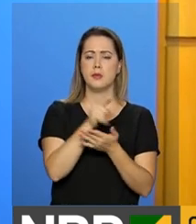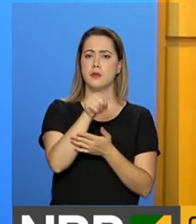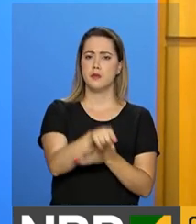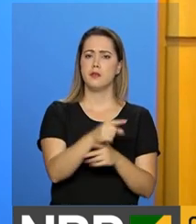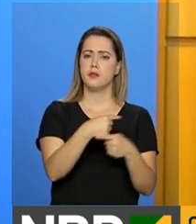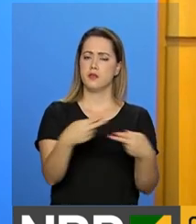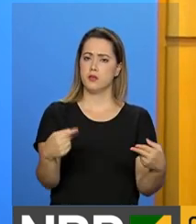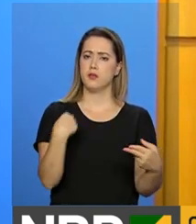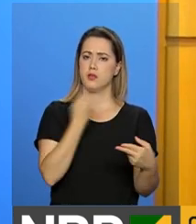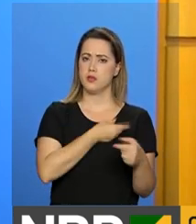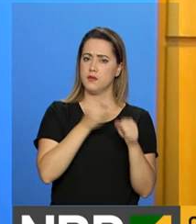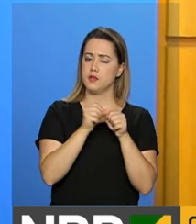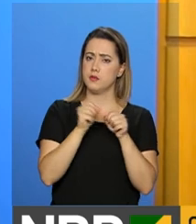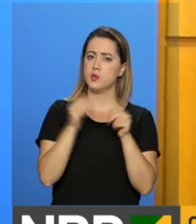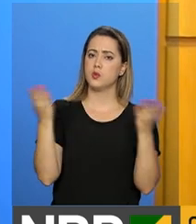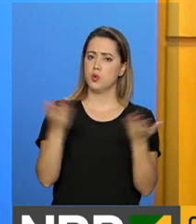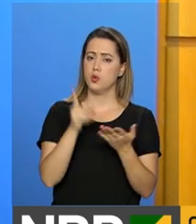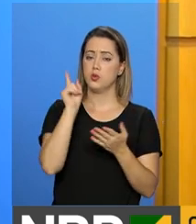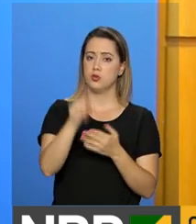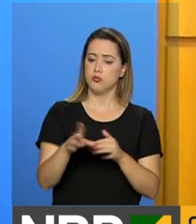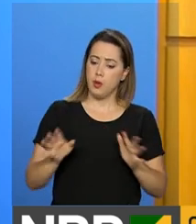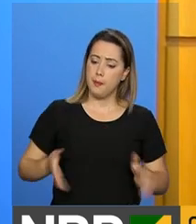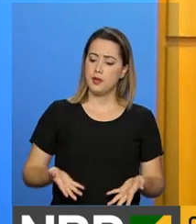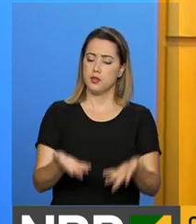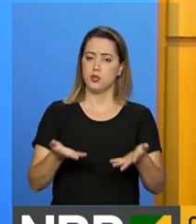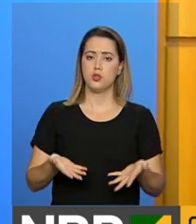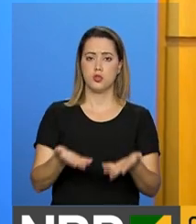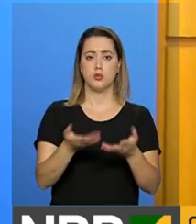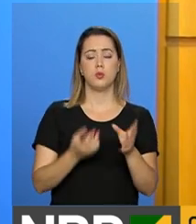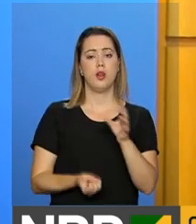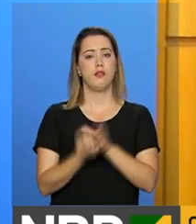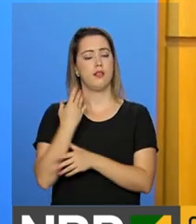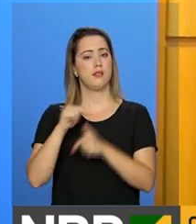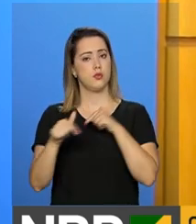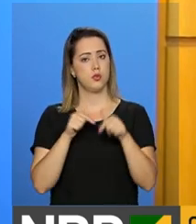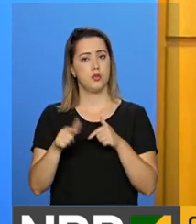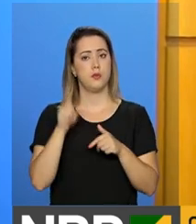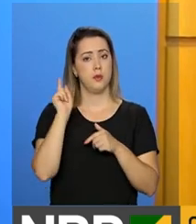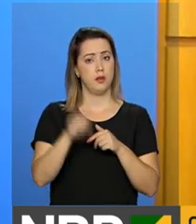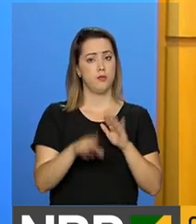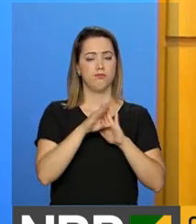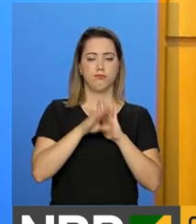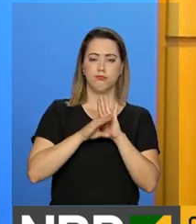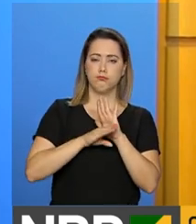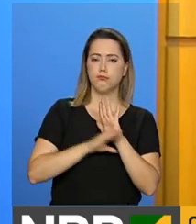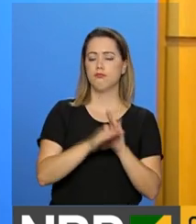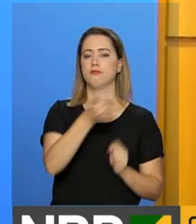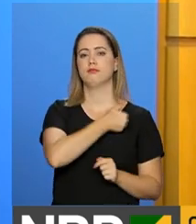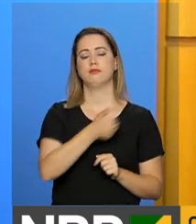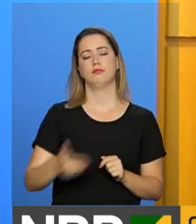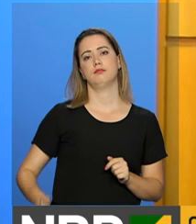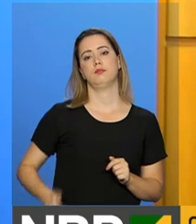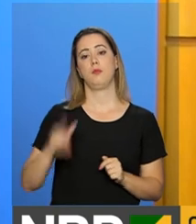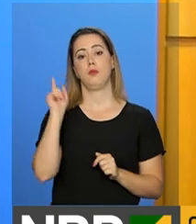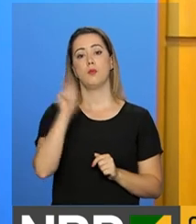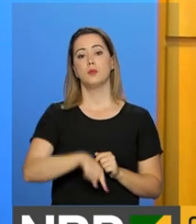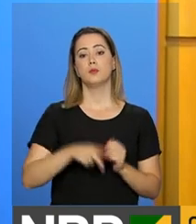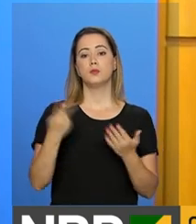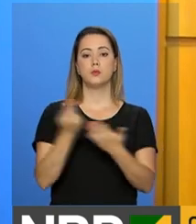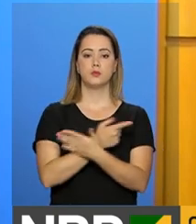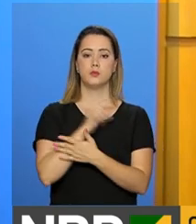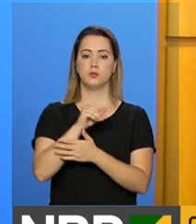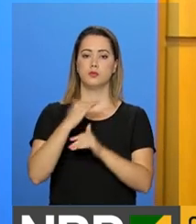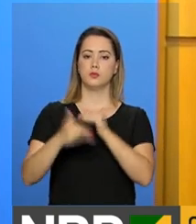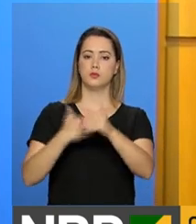Esta coisa que estamos fazendo hoje também é para estimular emprego. São medidas governamentais que serão